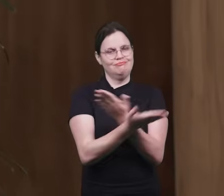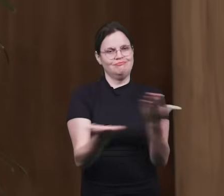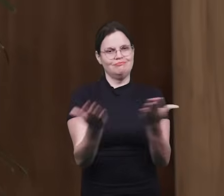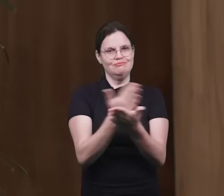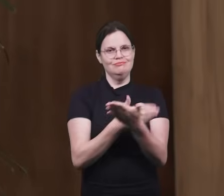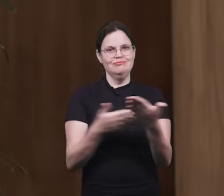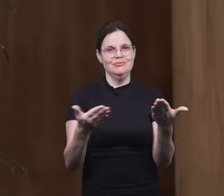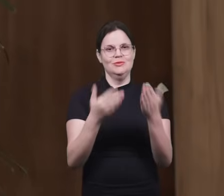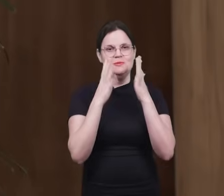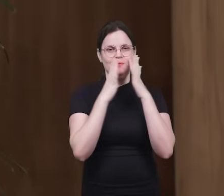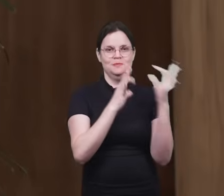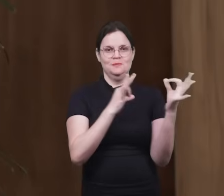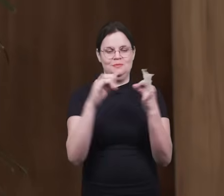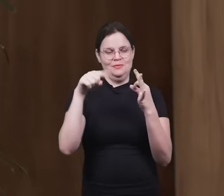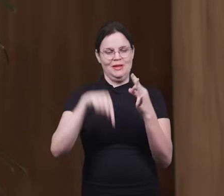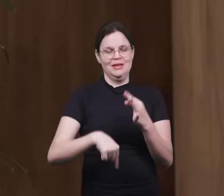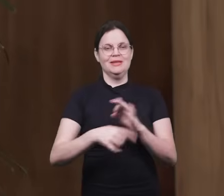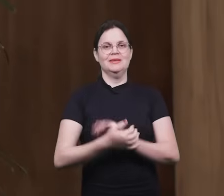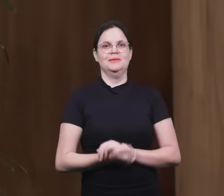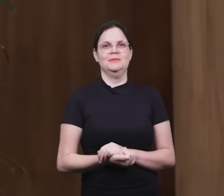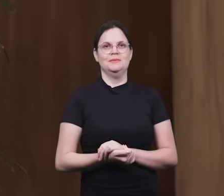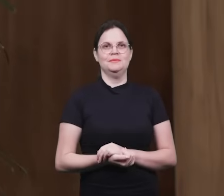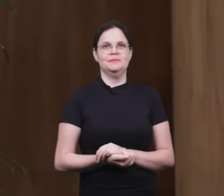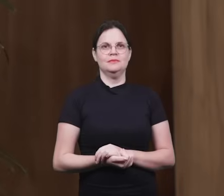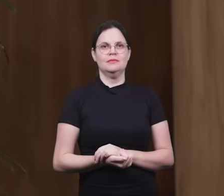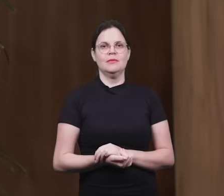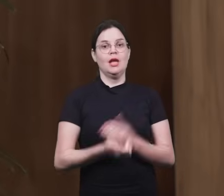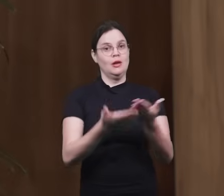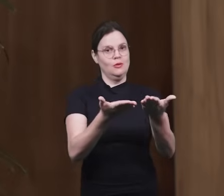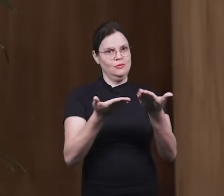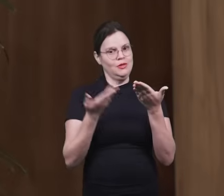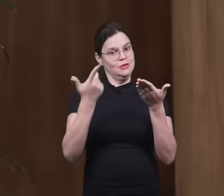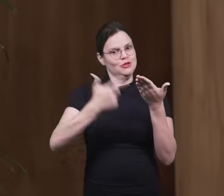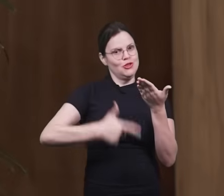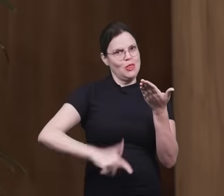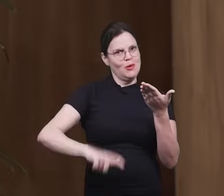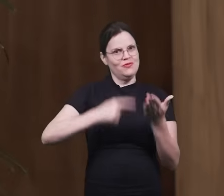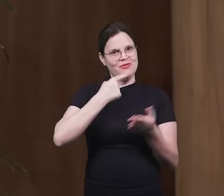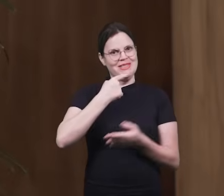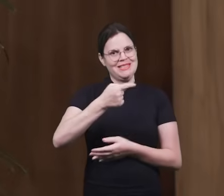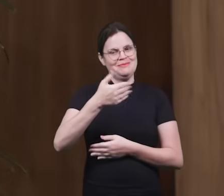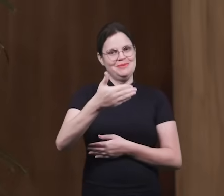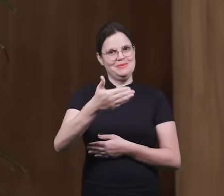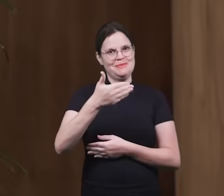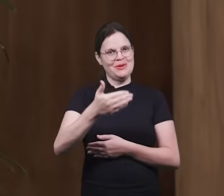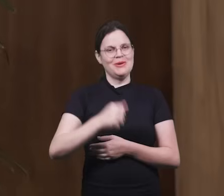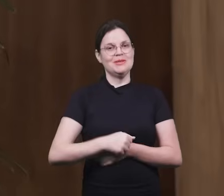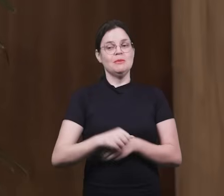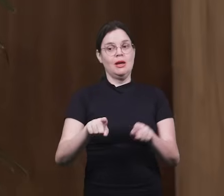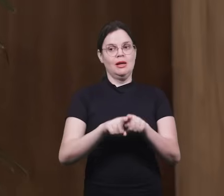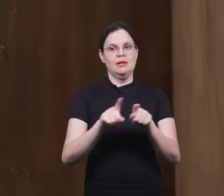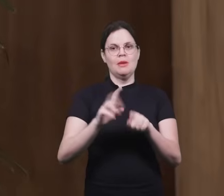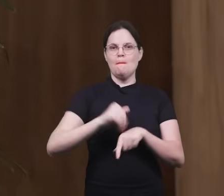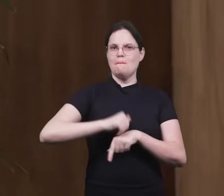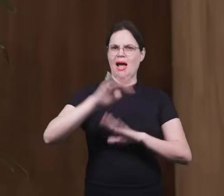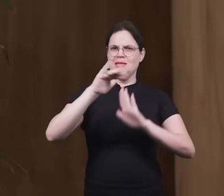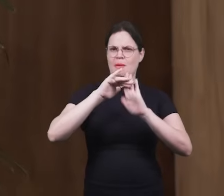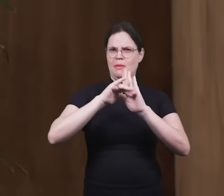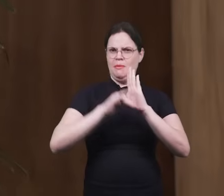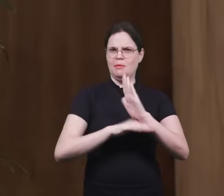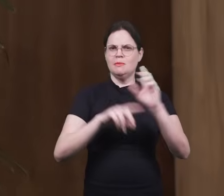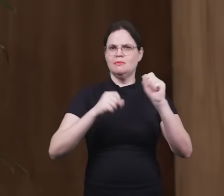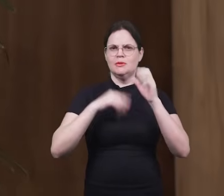fraternal a todos que participaram conosco e renovar o convite para os demais programas.